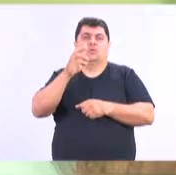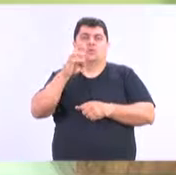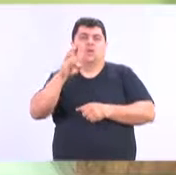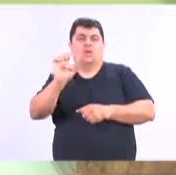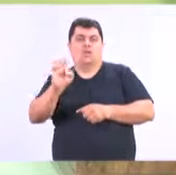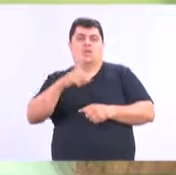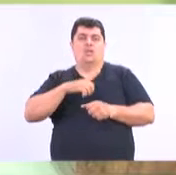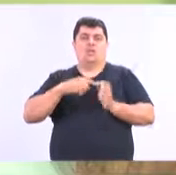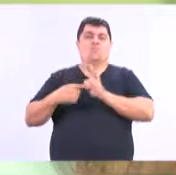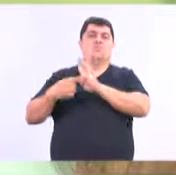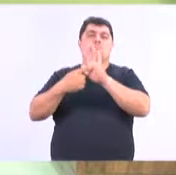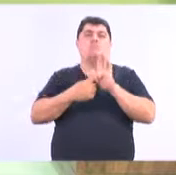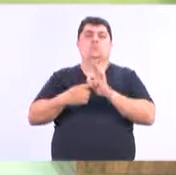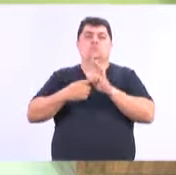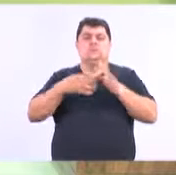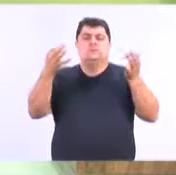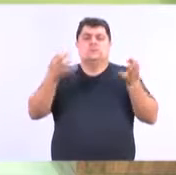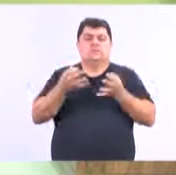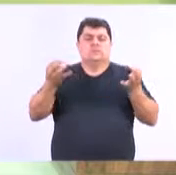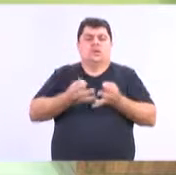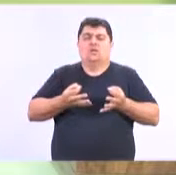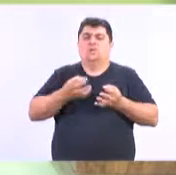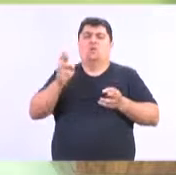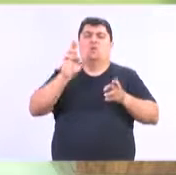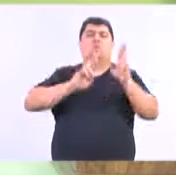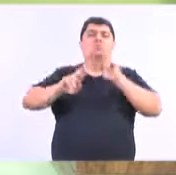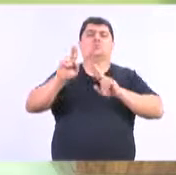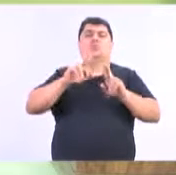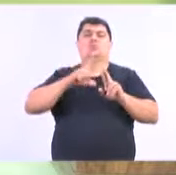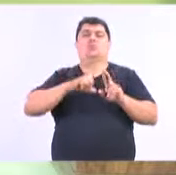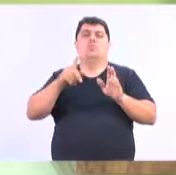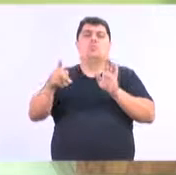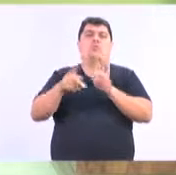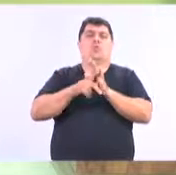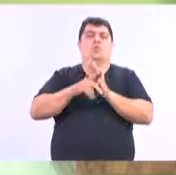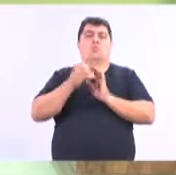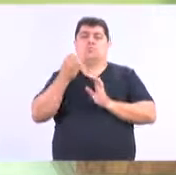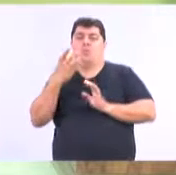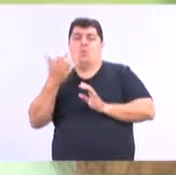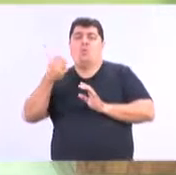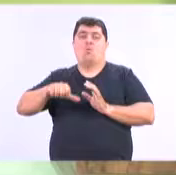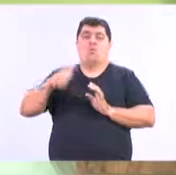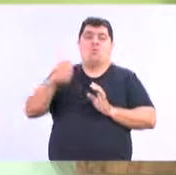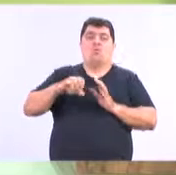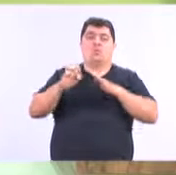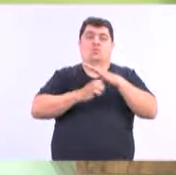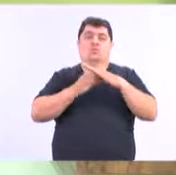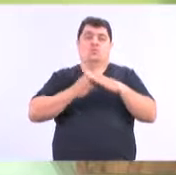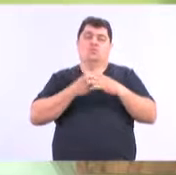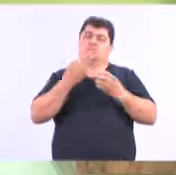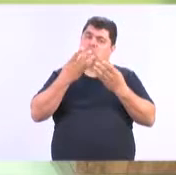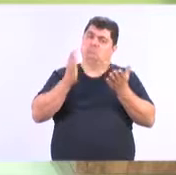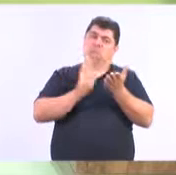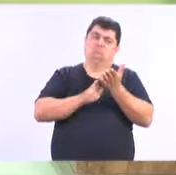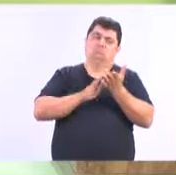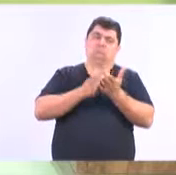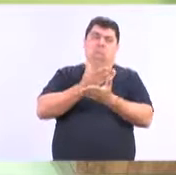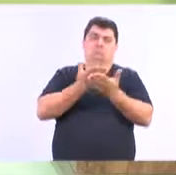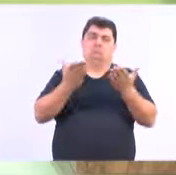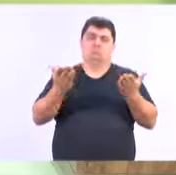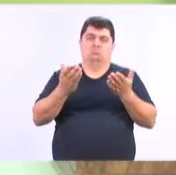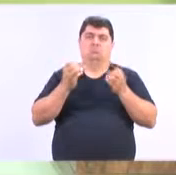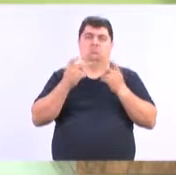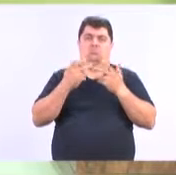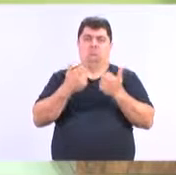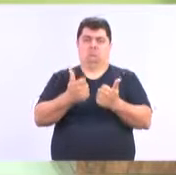uma demonstração eficaz de um resultado lucrativo ou prejudicial a determinada empresa. Muito bom a definição